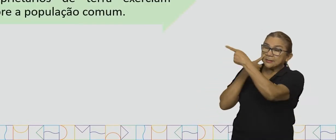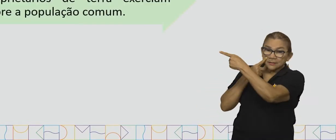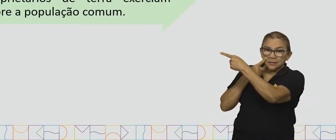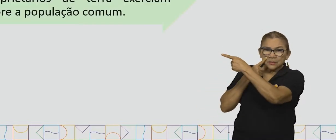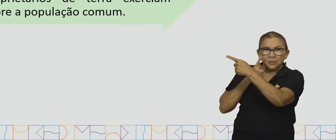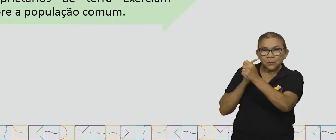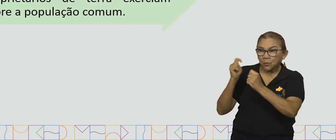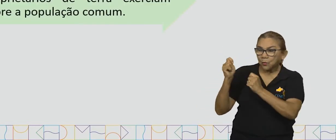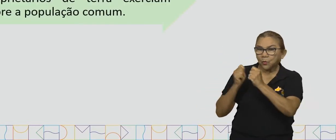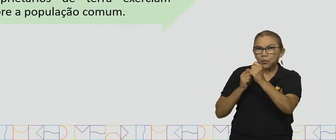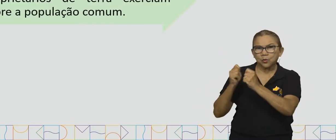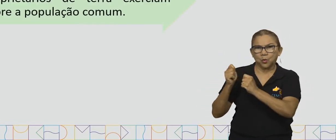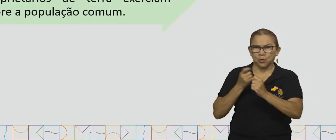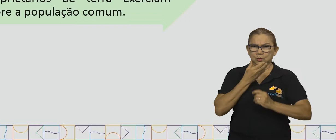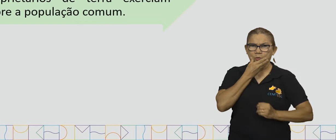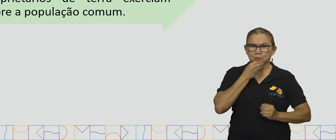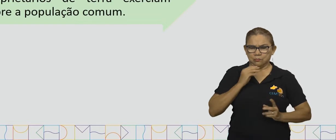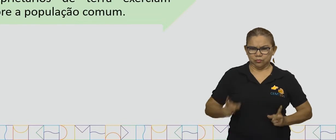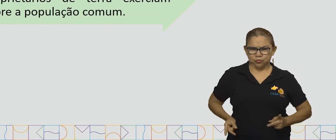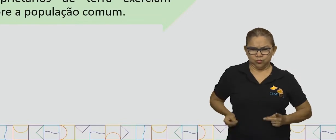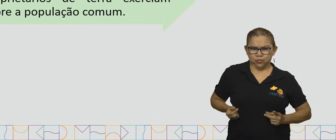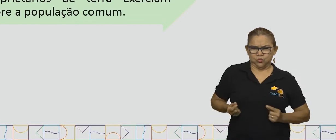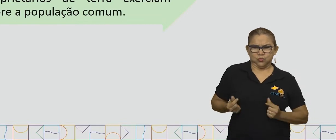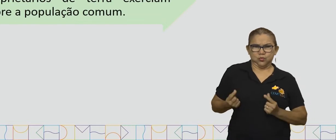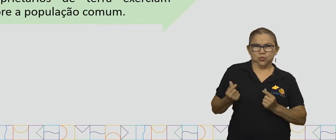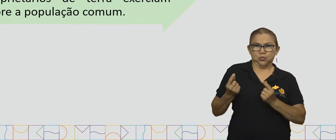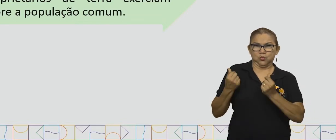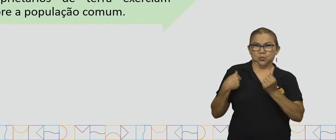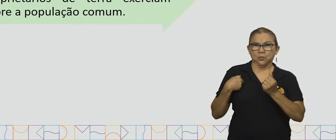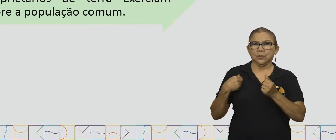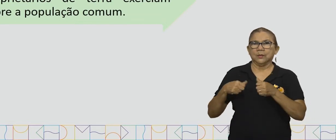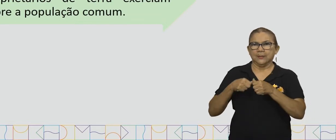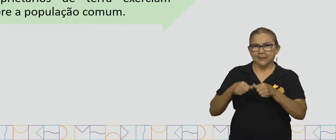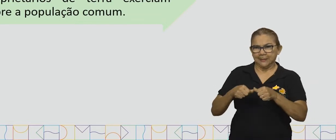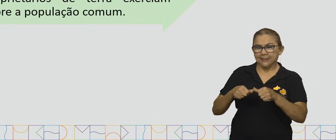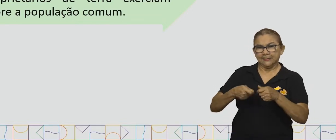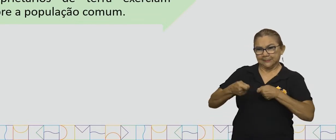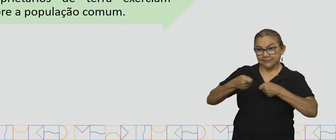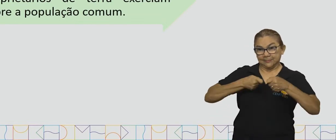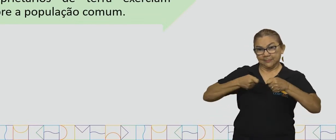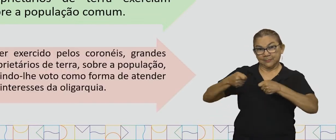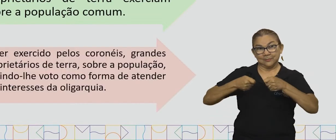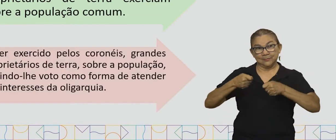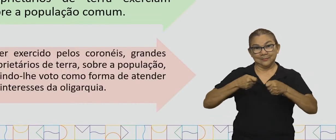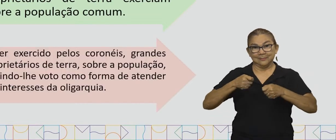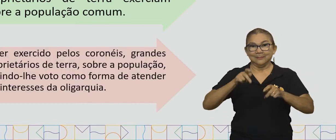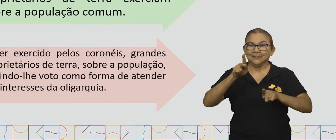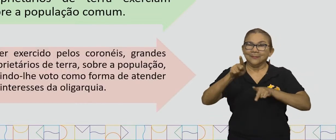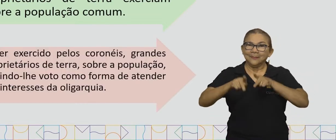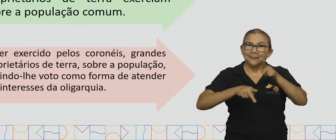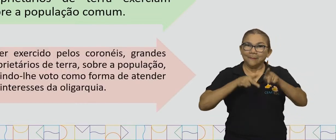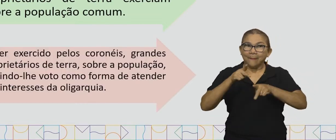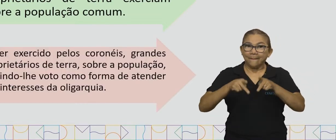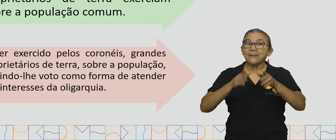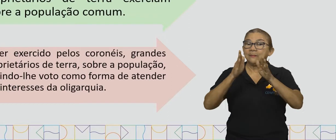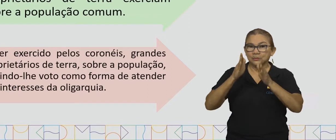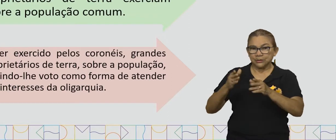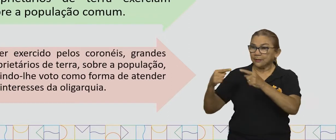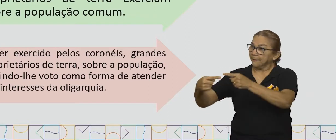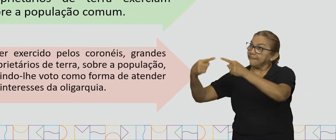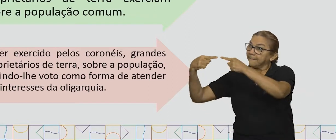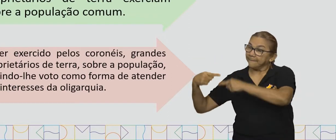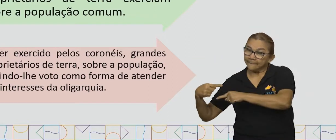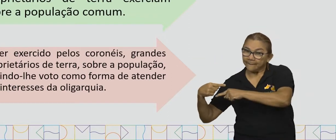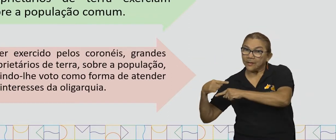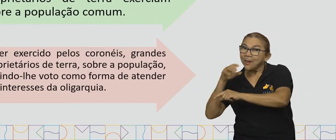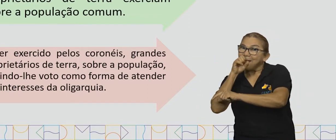grandes proprietários de terra exerciam sobre a população comum. Já o coronelismo é definido pelo poder exercido